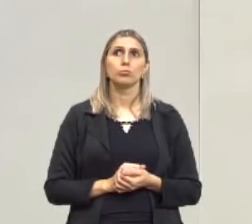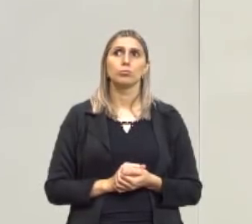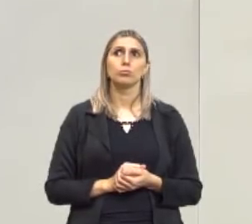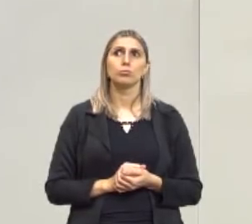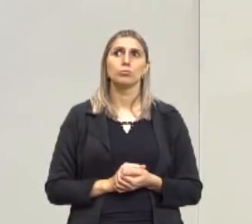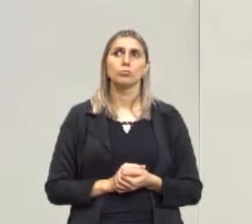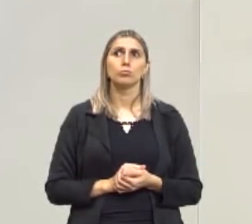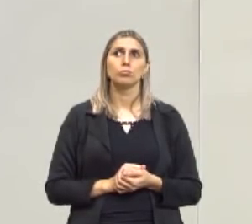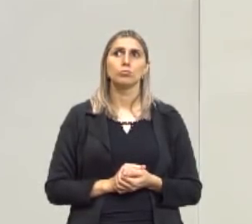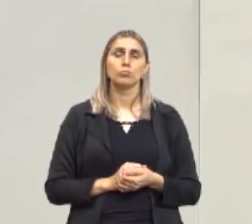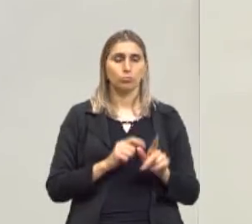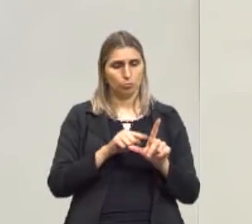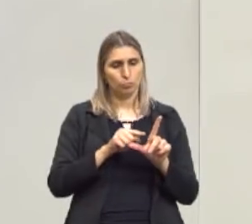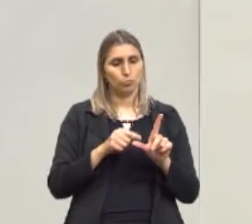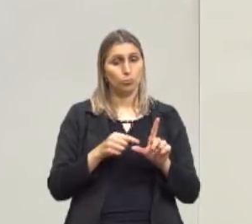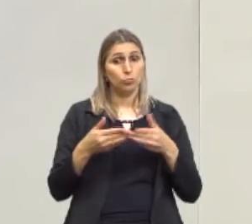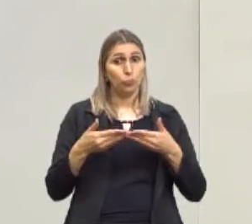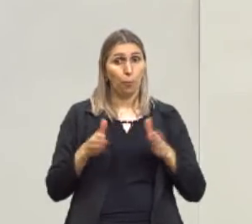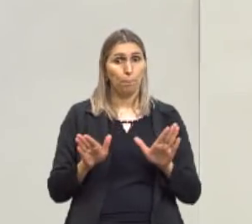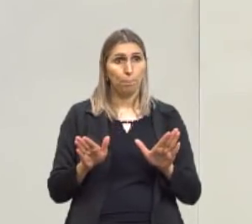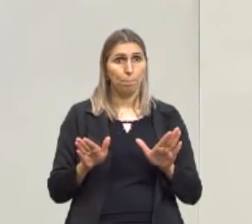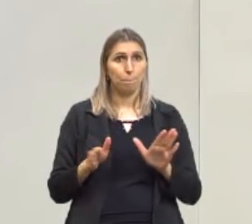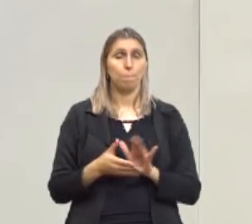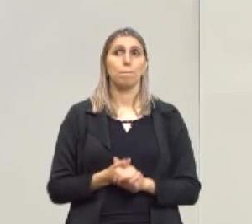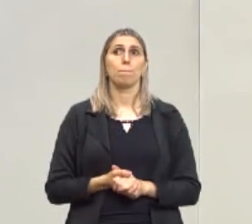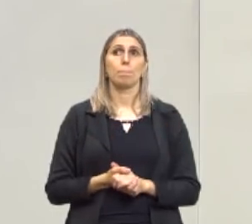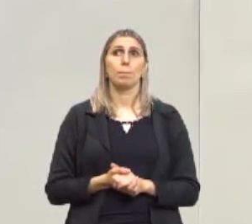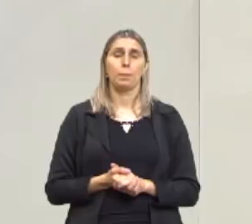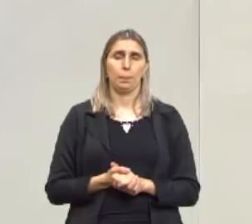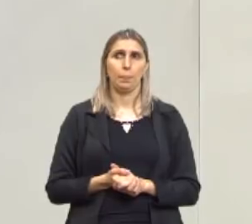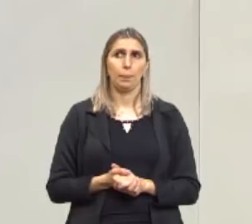vamos chamar de ângulo de abertura,